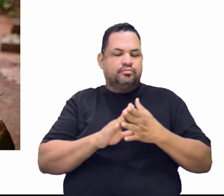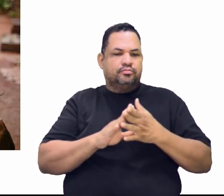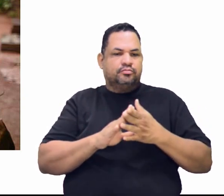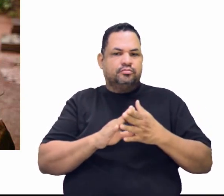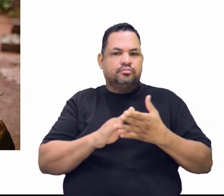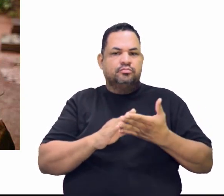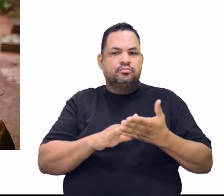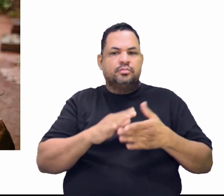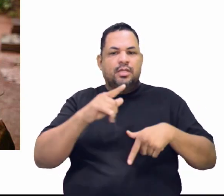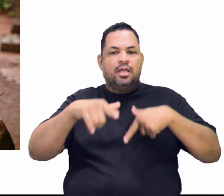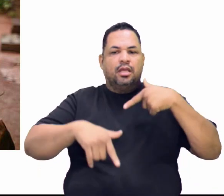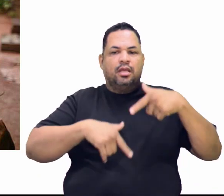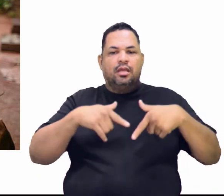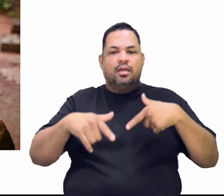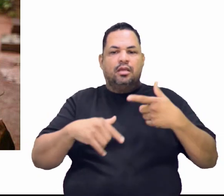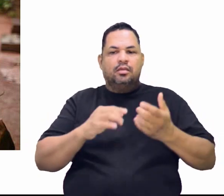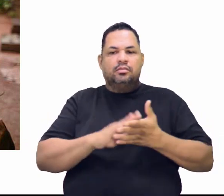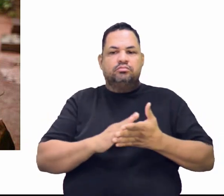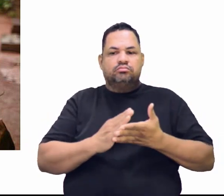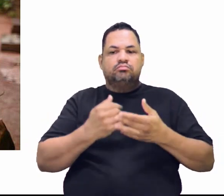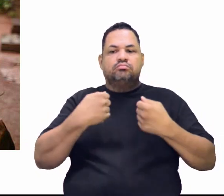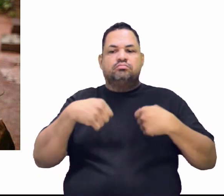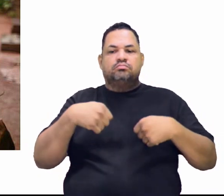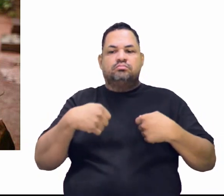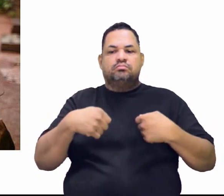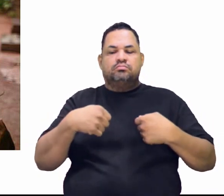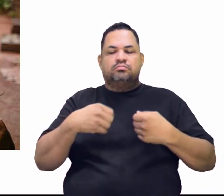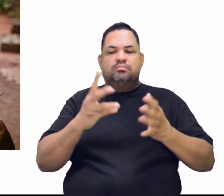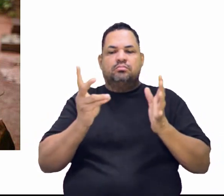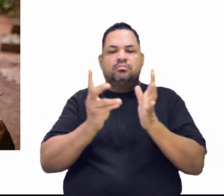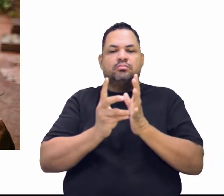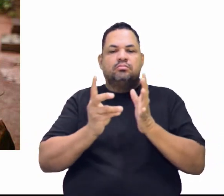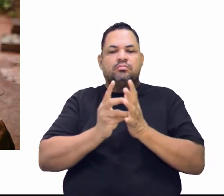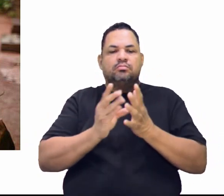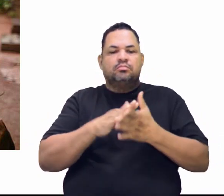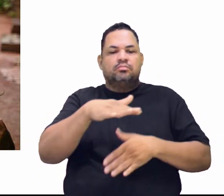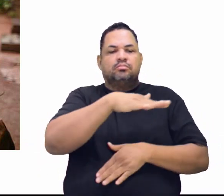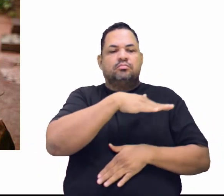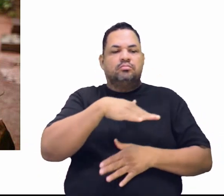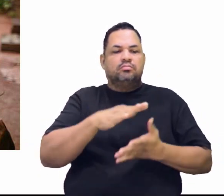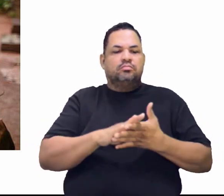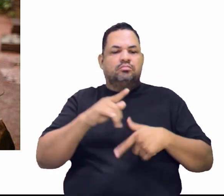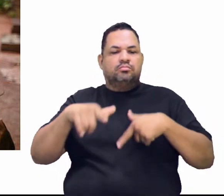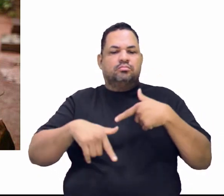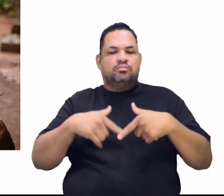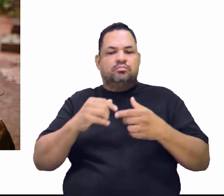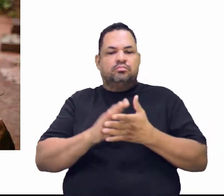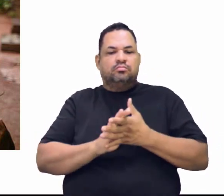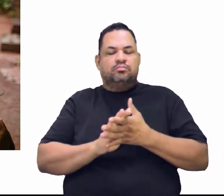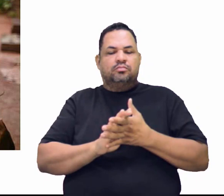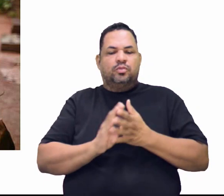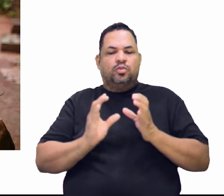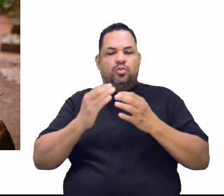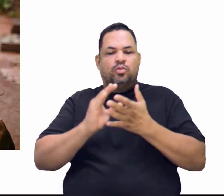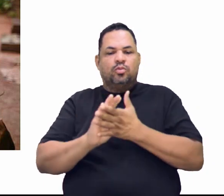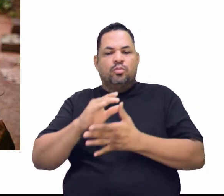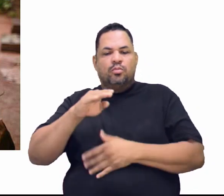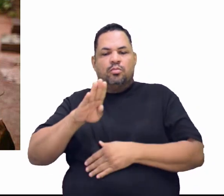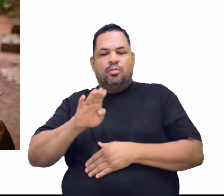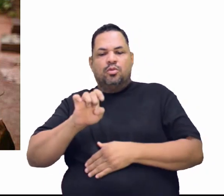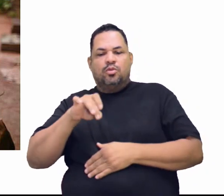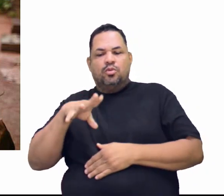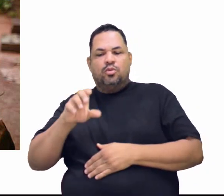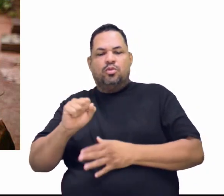para o trabalho das minas foi necessário. A mão de obra preferida foram os bororos e